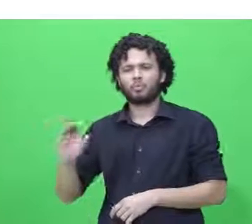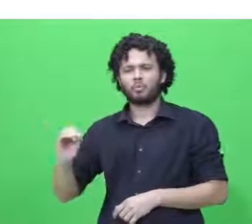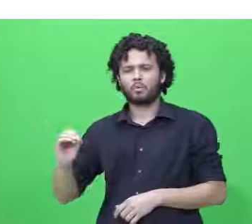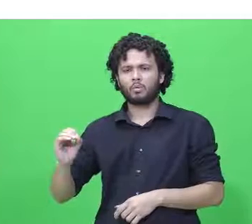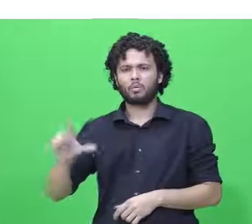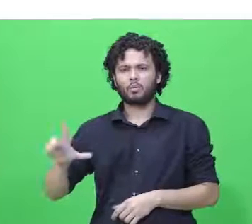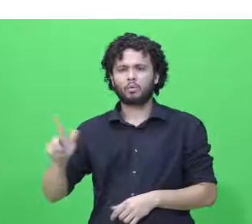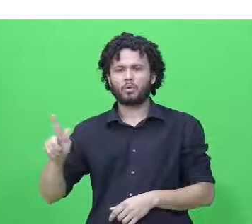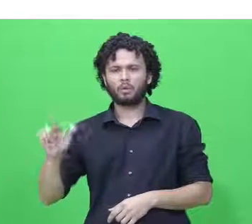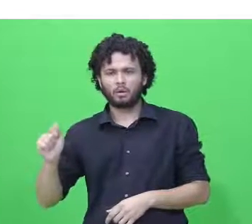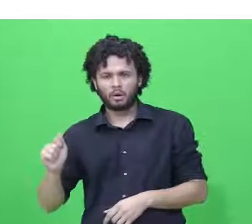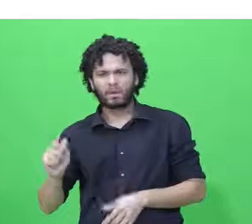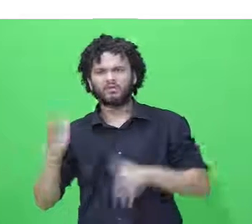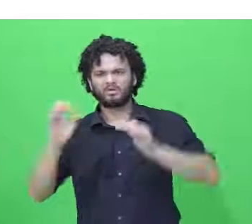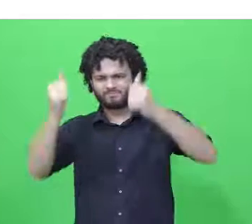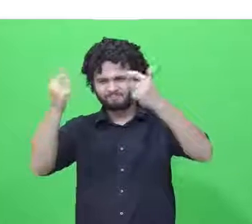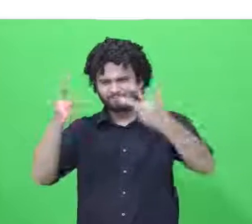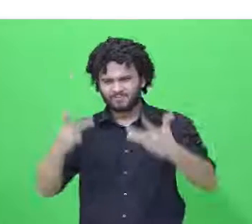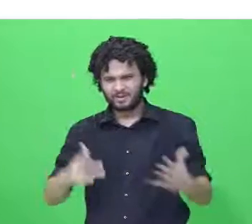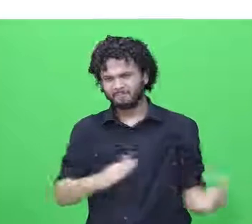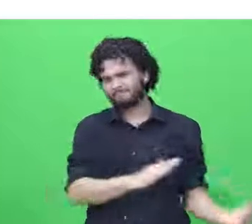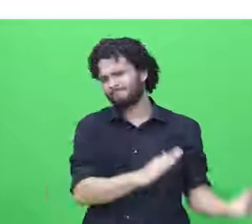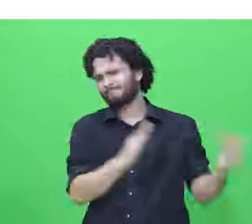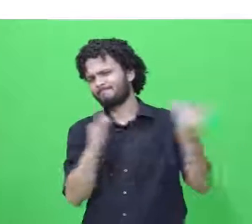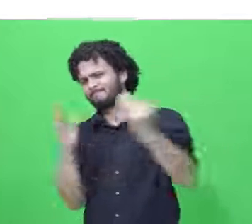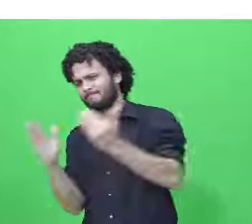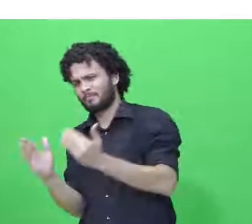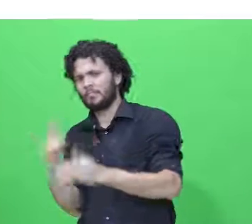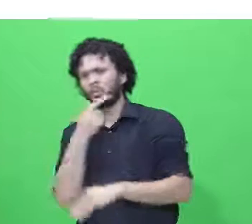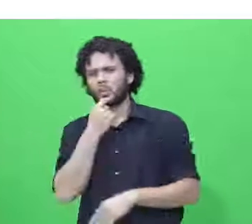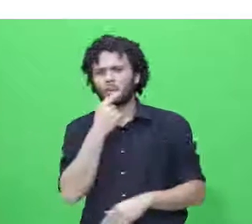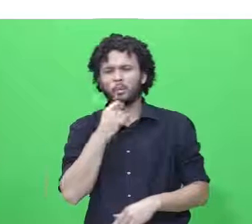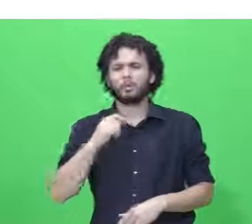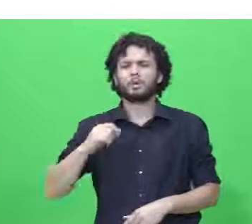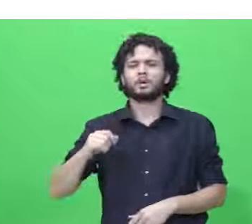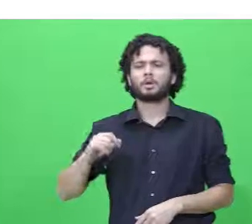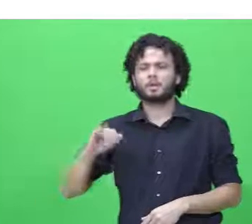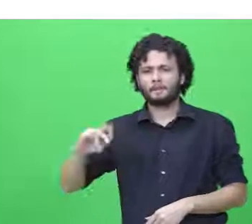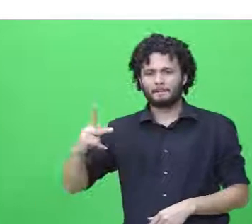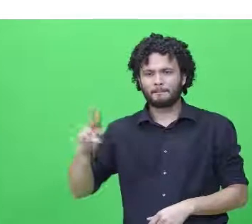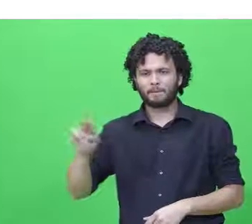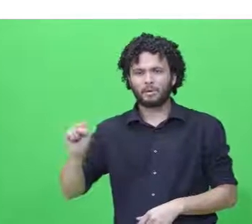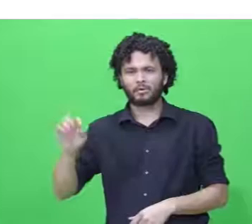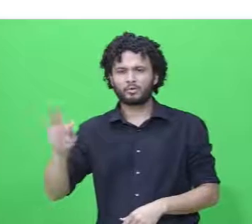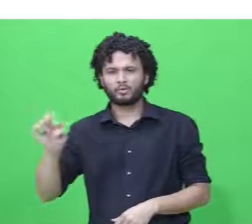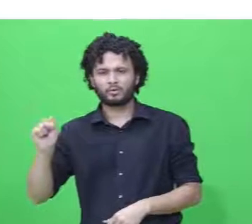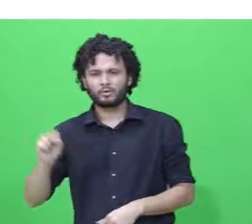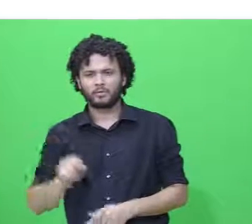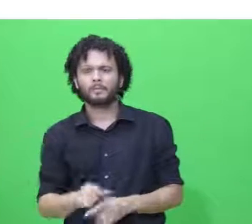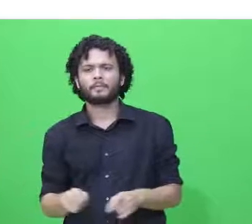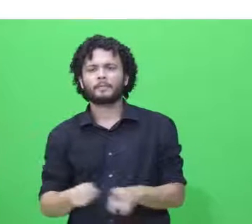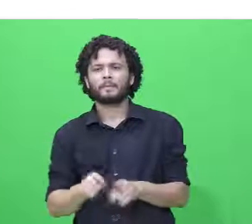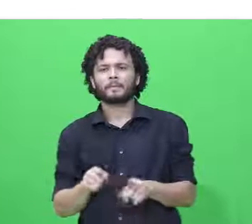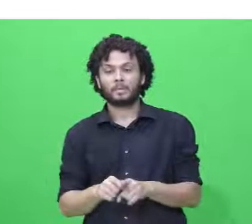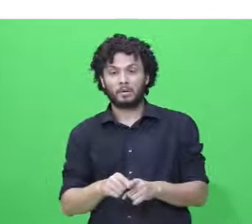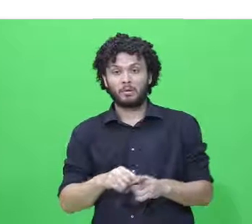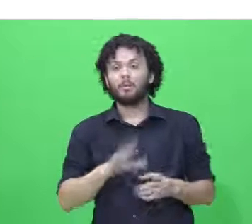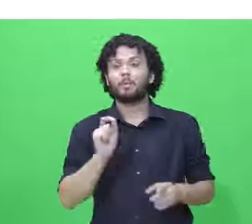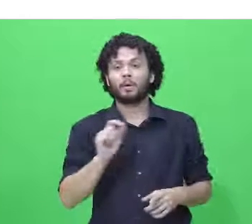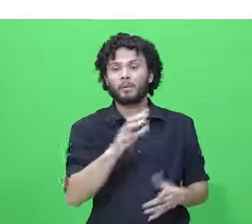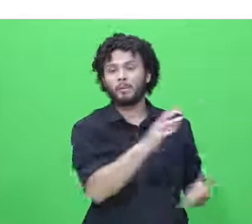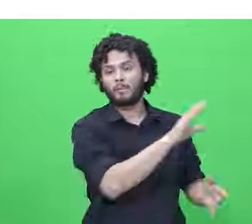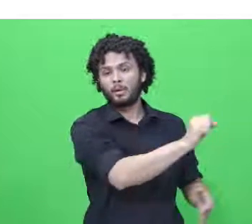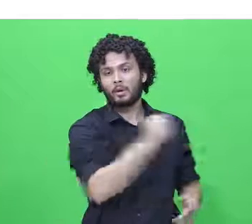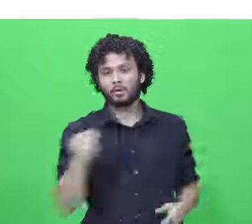e que fala um pouco dessa trajetória do Luiz Carlos Prestes. E Vargas também aí pegando Olga Benário, que era a esposa do Luiz Carlos